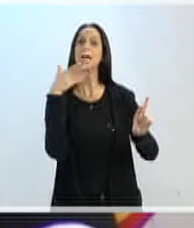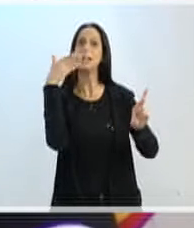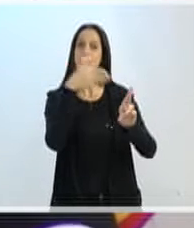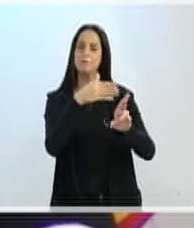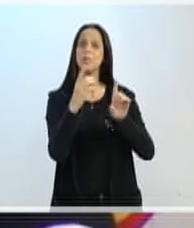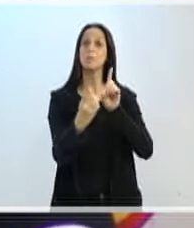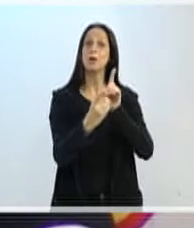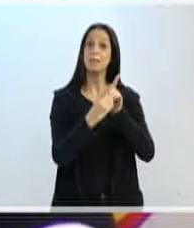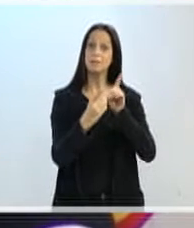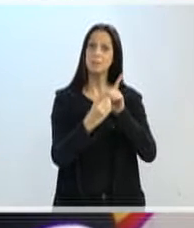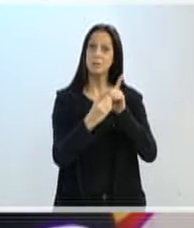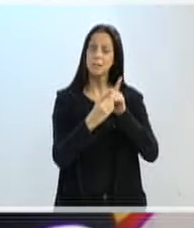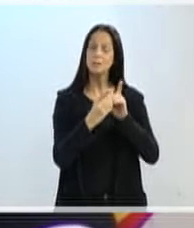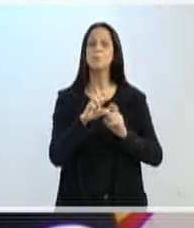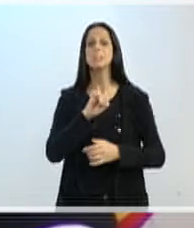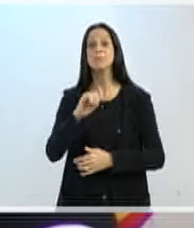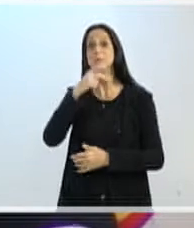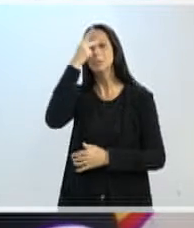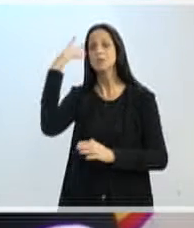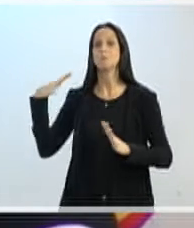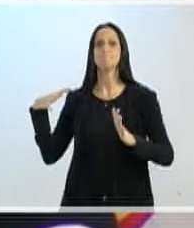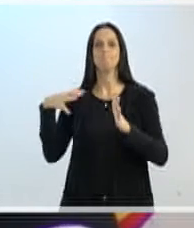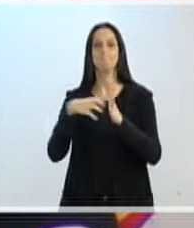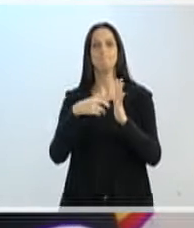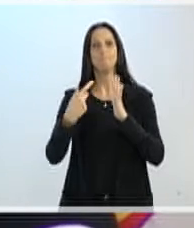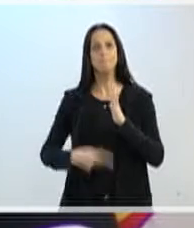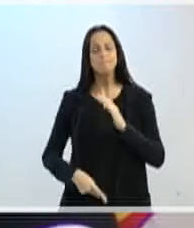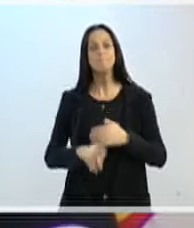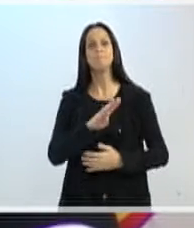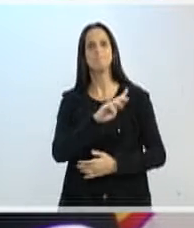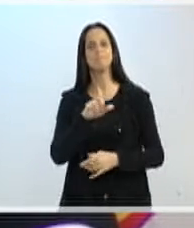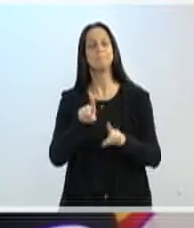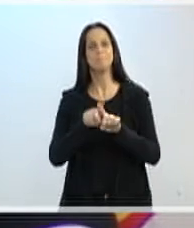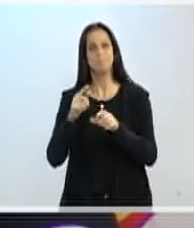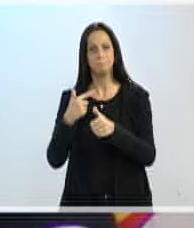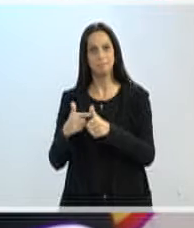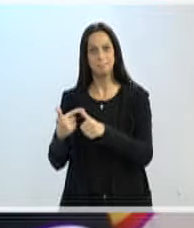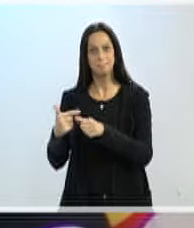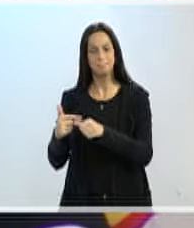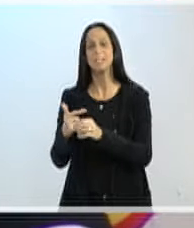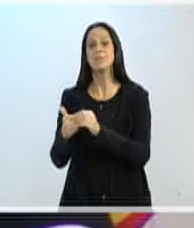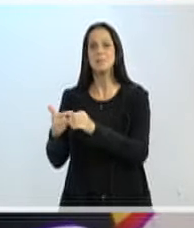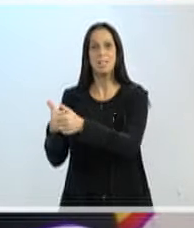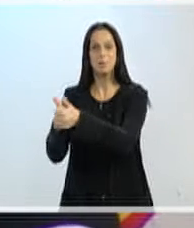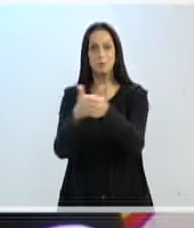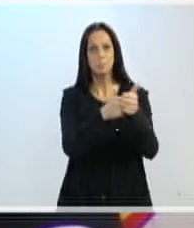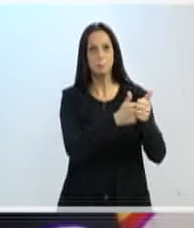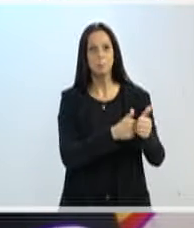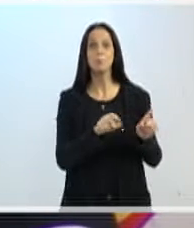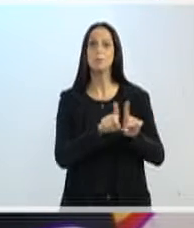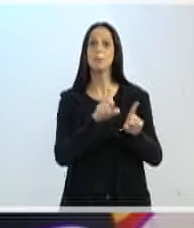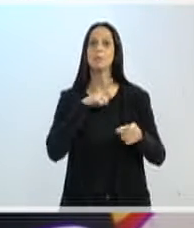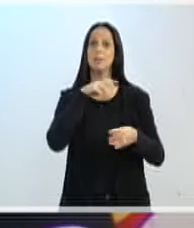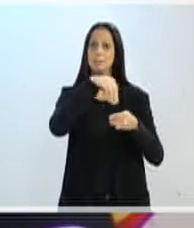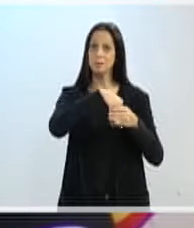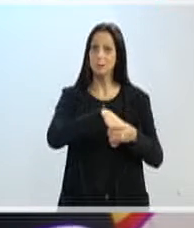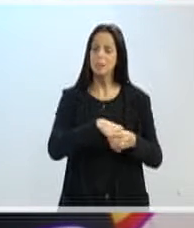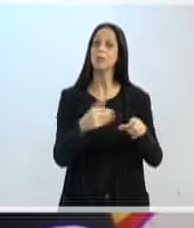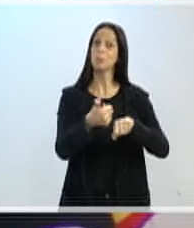de casos de acidente na nossa cidade e região, dispondo de setores de ortopedia e